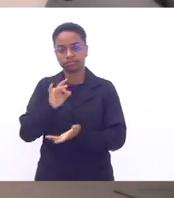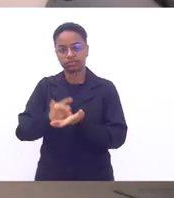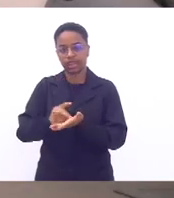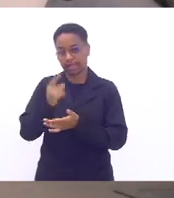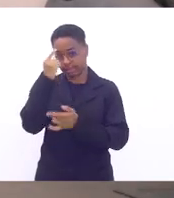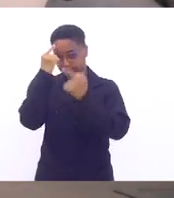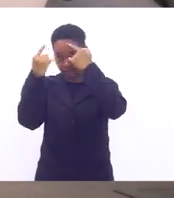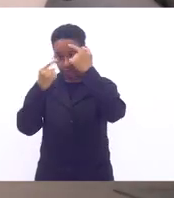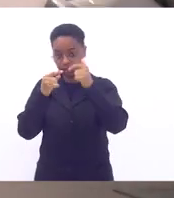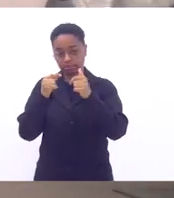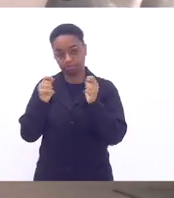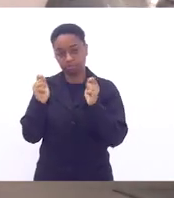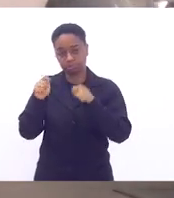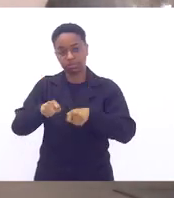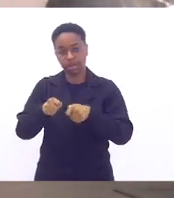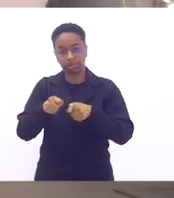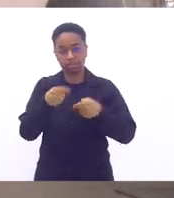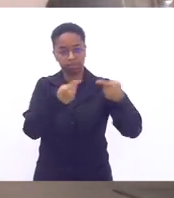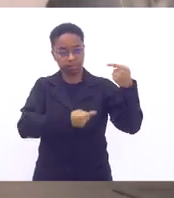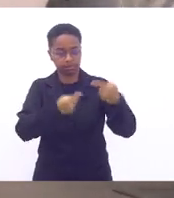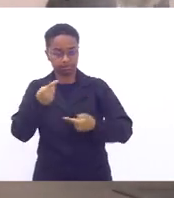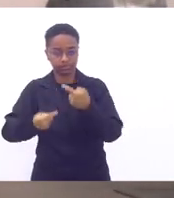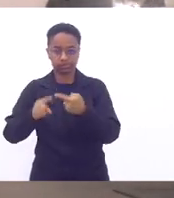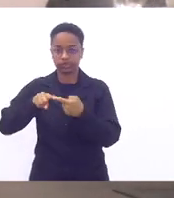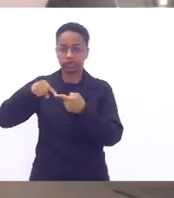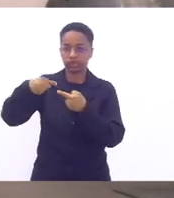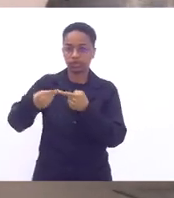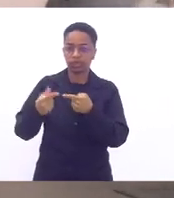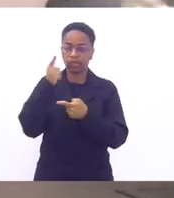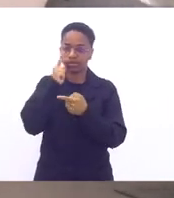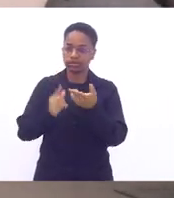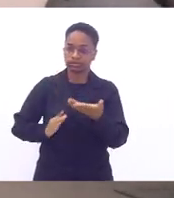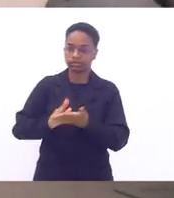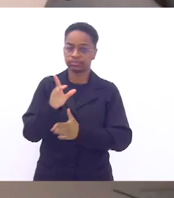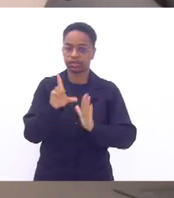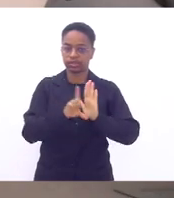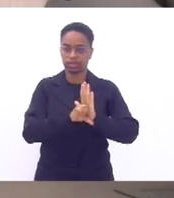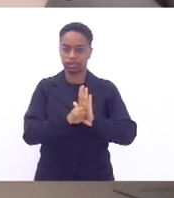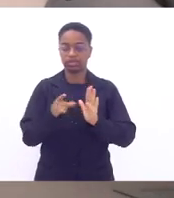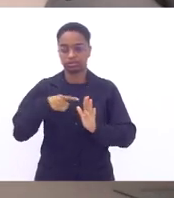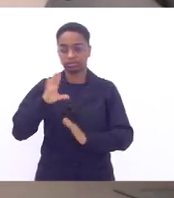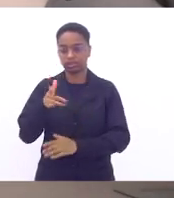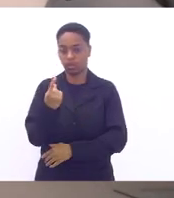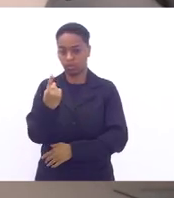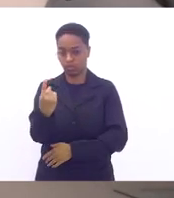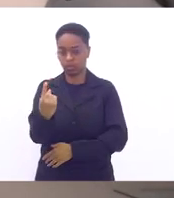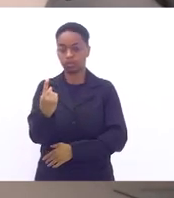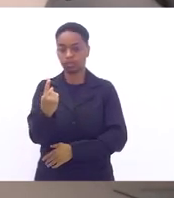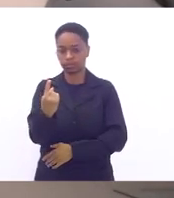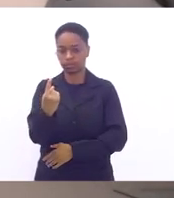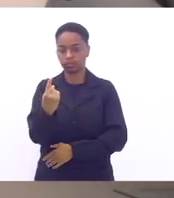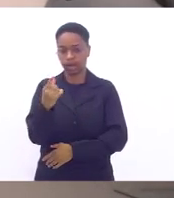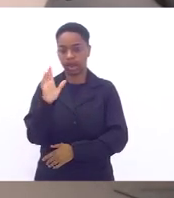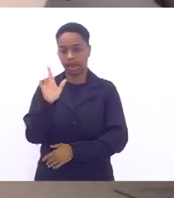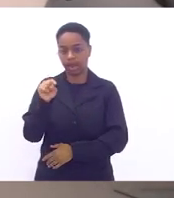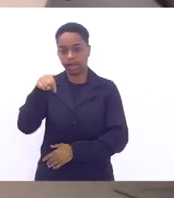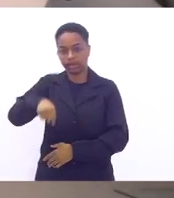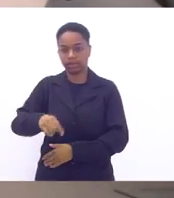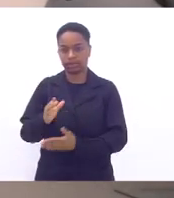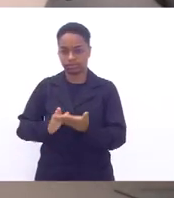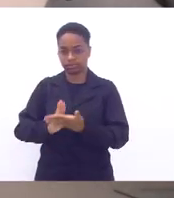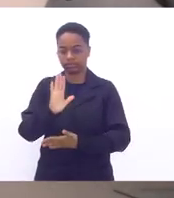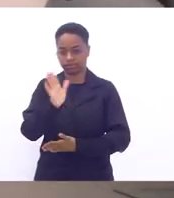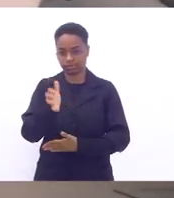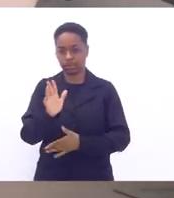tramitarão na casa e podem virar uma lei e nós já tivemos uma né Deputado Amorim que foi aqui sancionada pelo